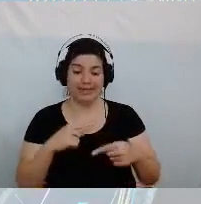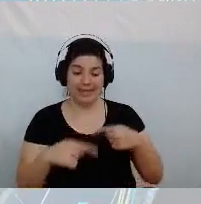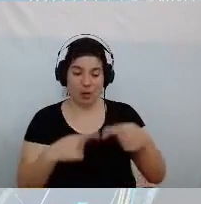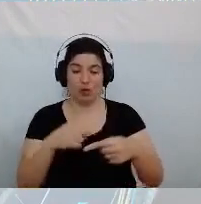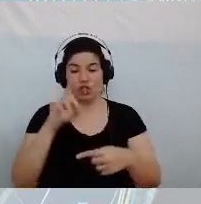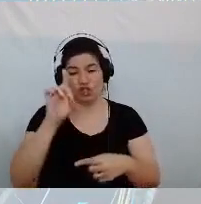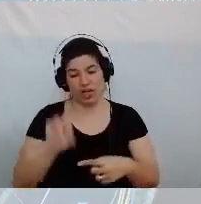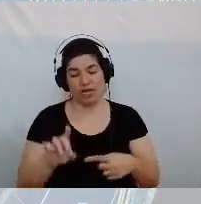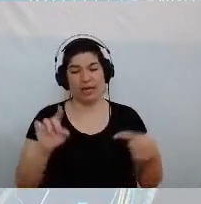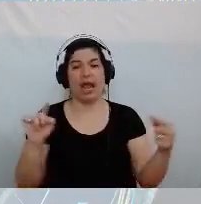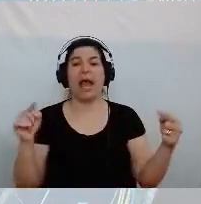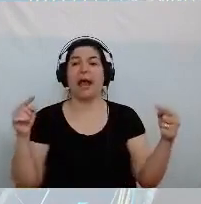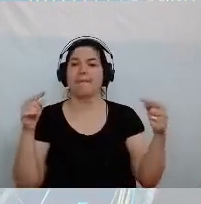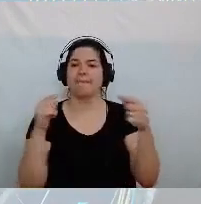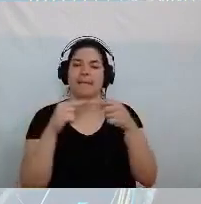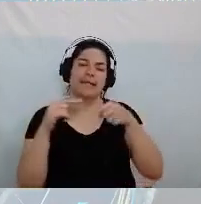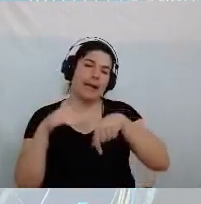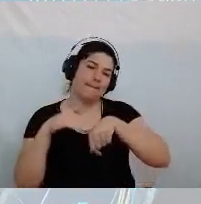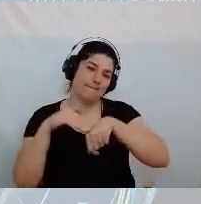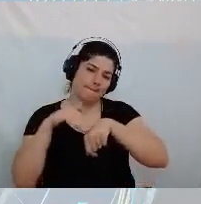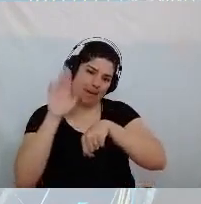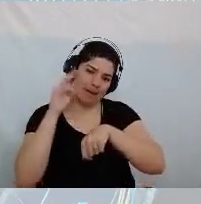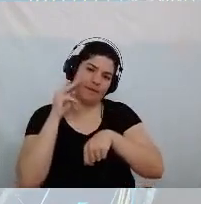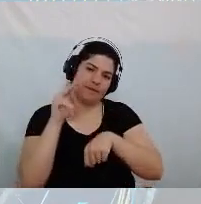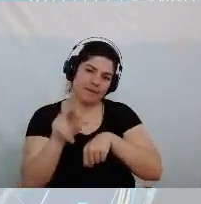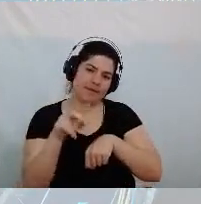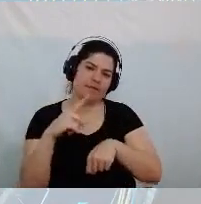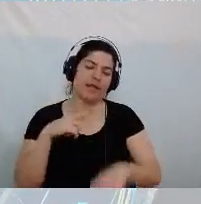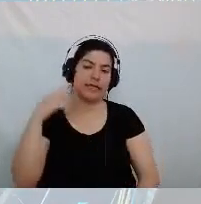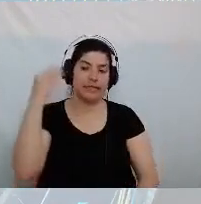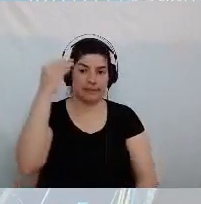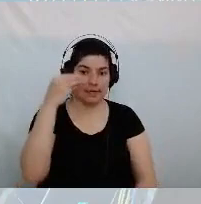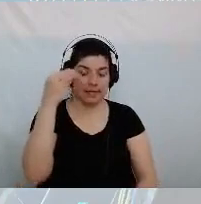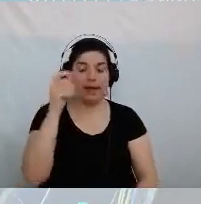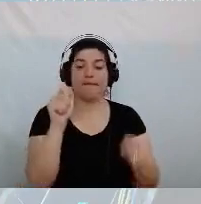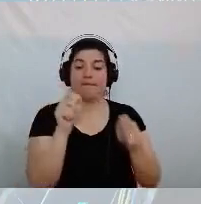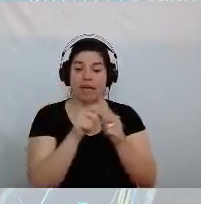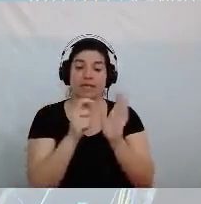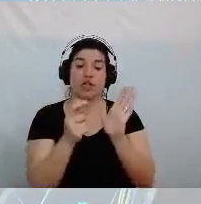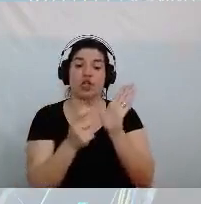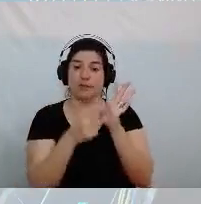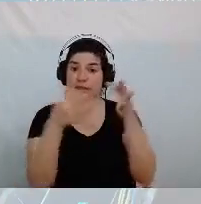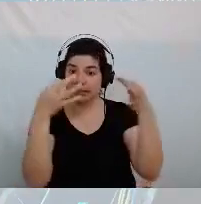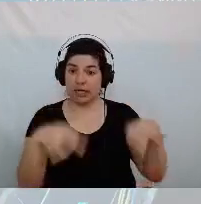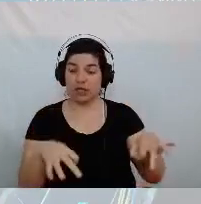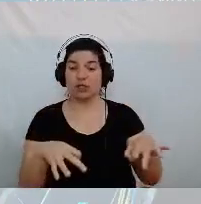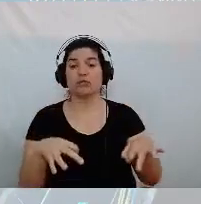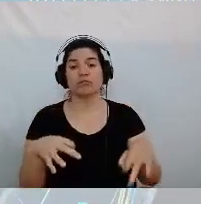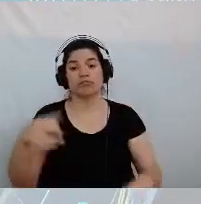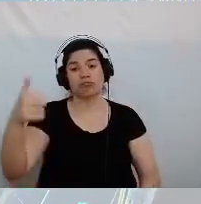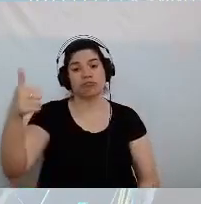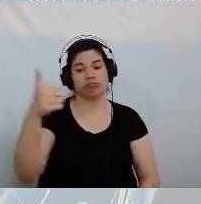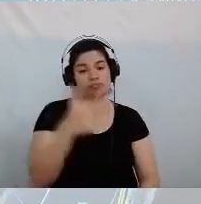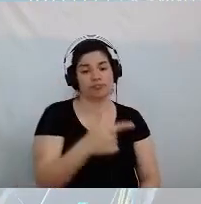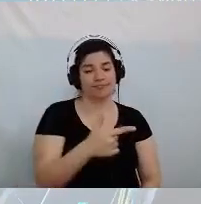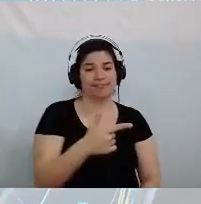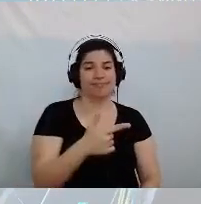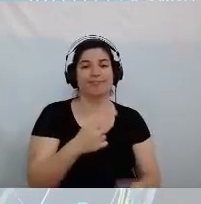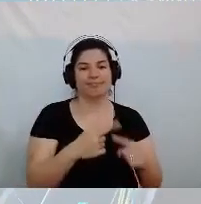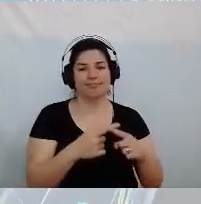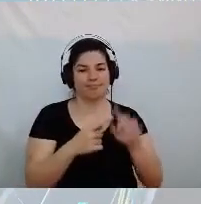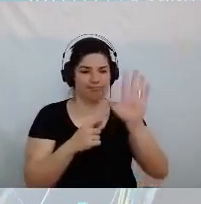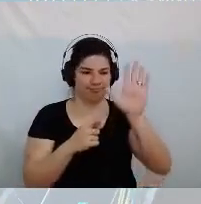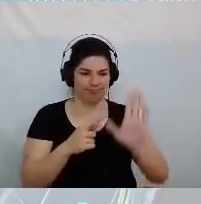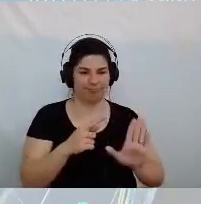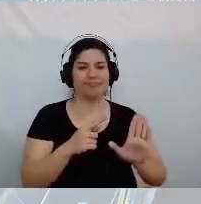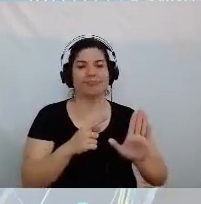para quem tem mais experiência e para quem desenvolve software de maneira eficiente do que o ciclo da esquerda o ciclo da esquerda é fundamental mas é muito focado